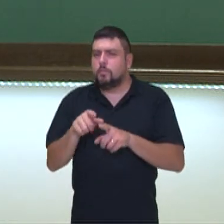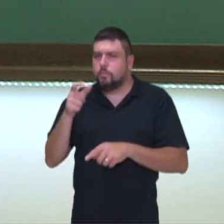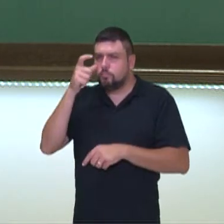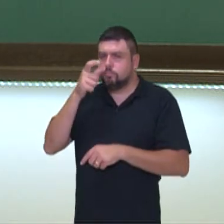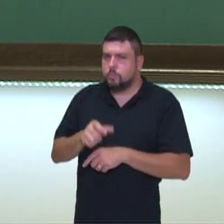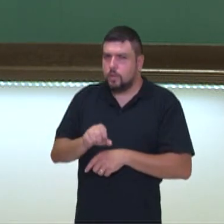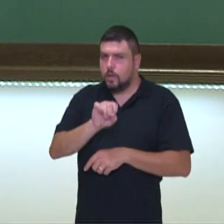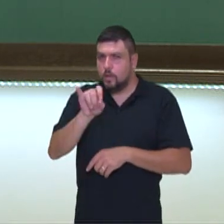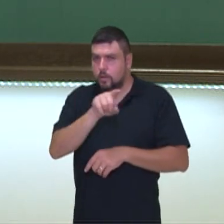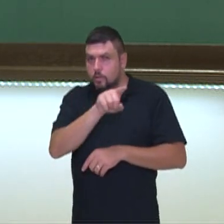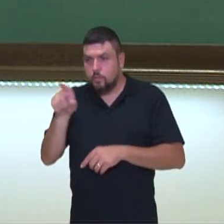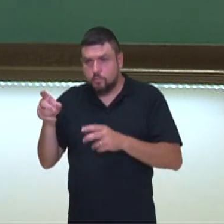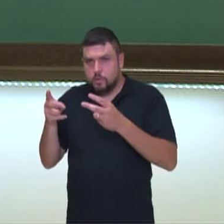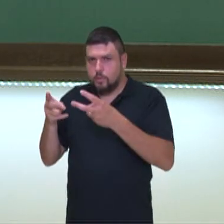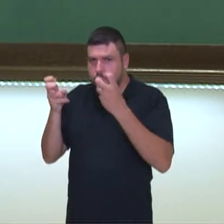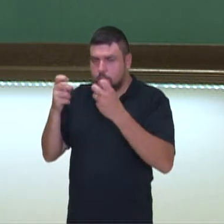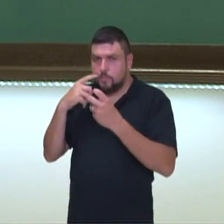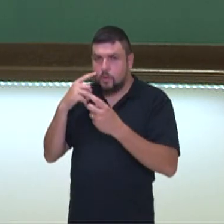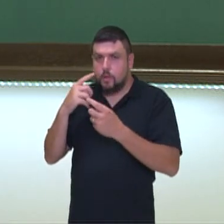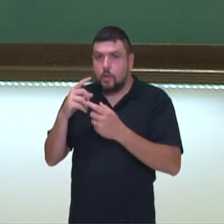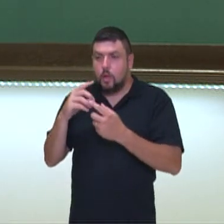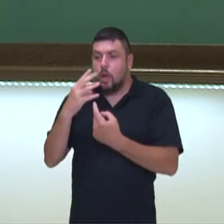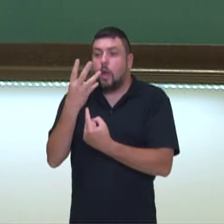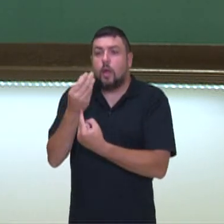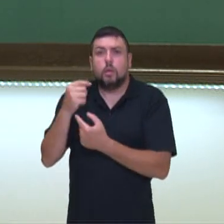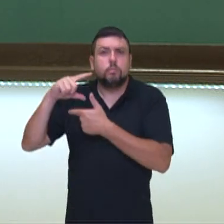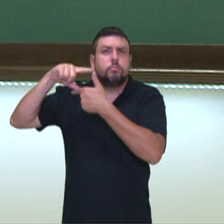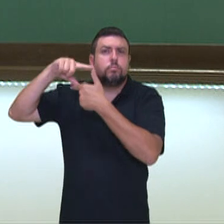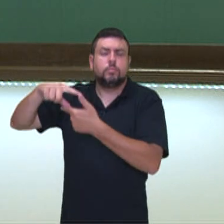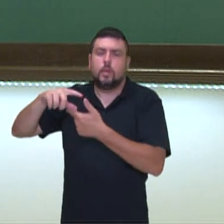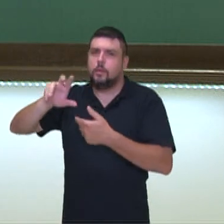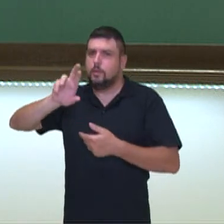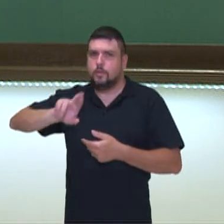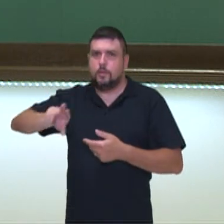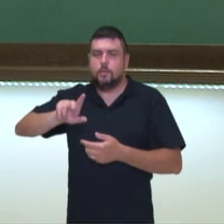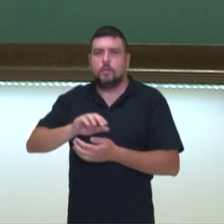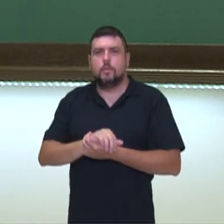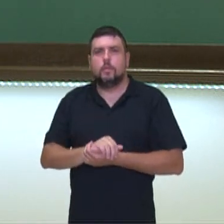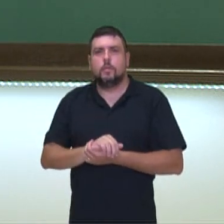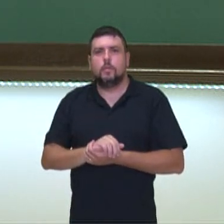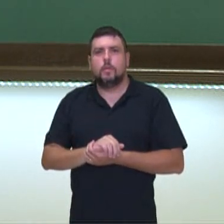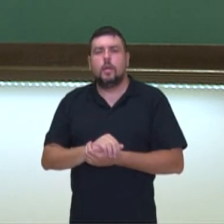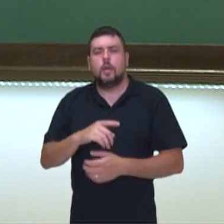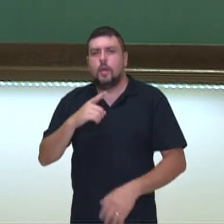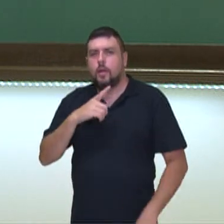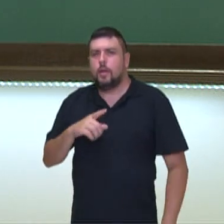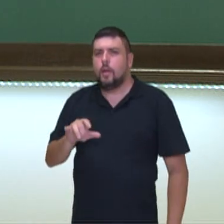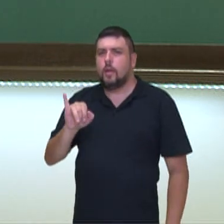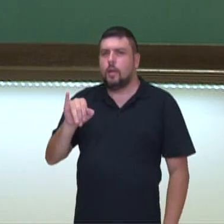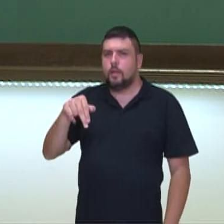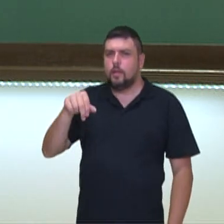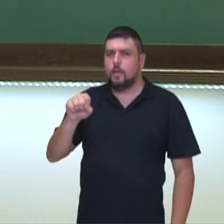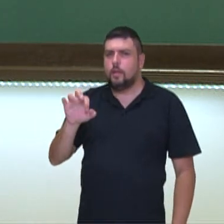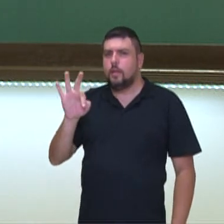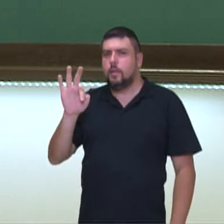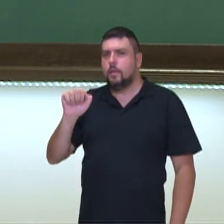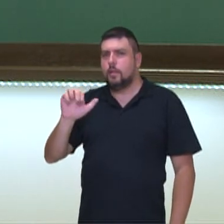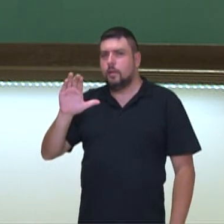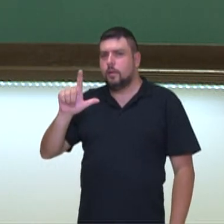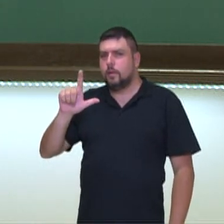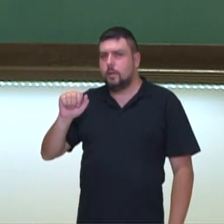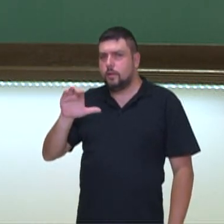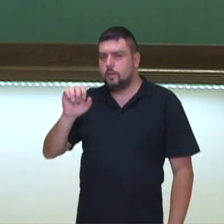repararem, que aquele tipo de arte não é tradicional. Aí a gente entra com um termo instalação, que eu vou explicar para vocês o que significa. A